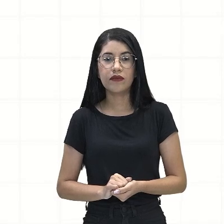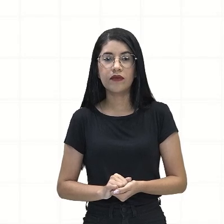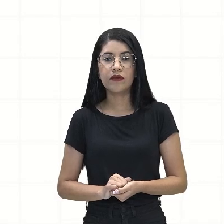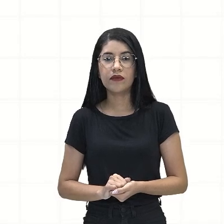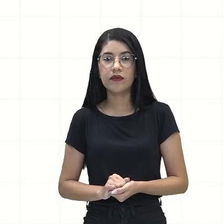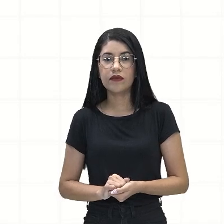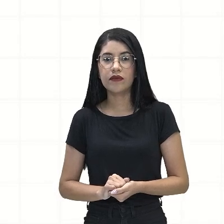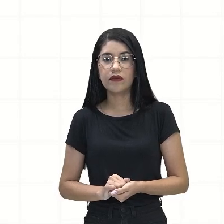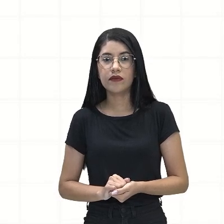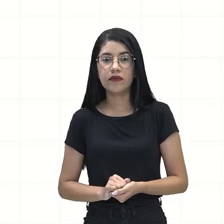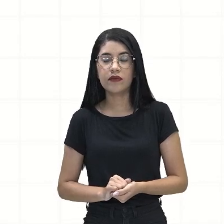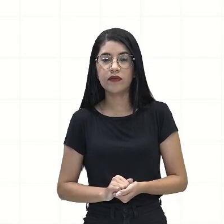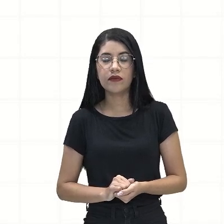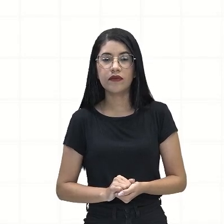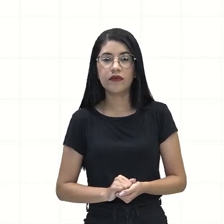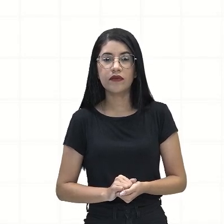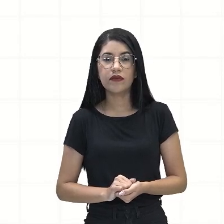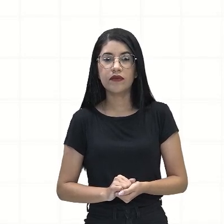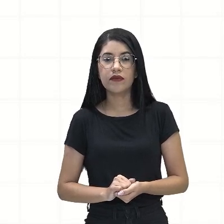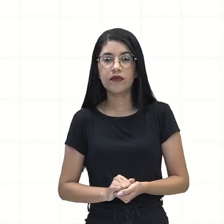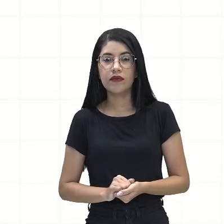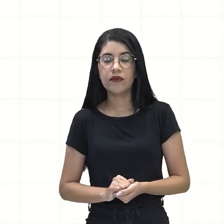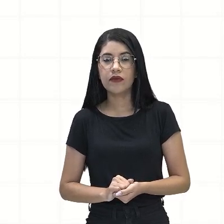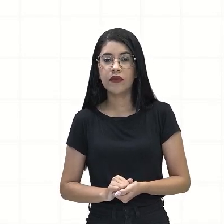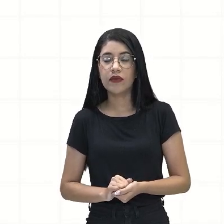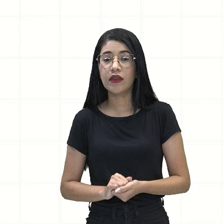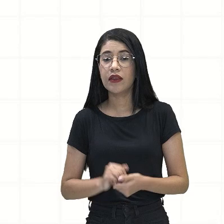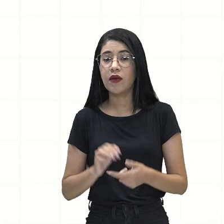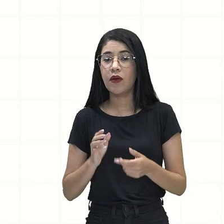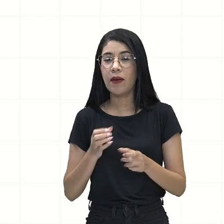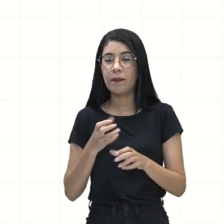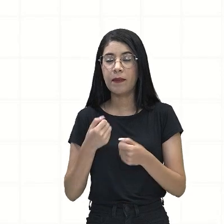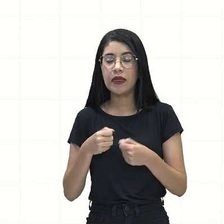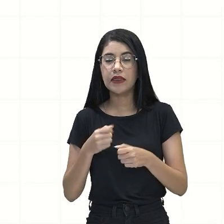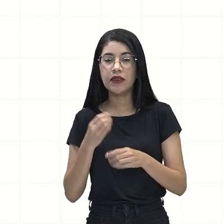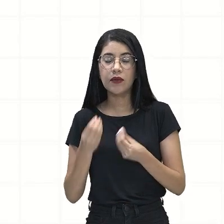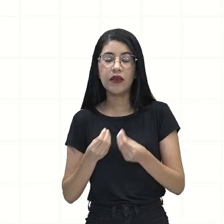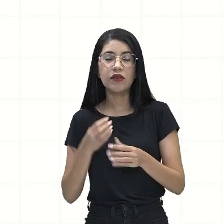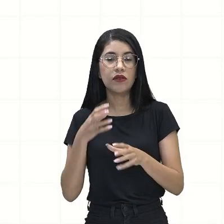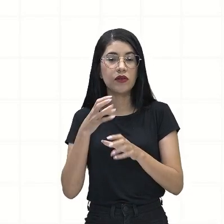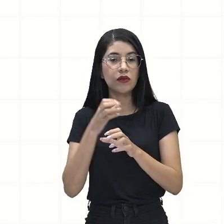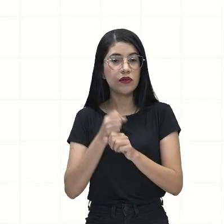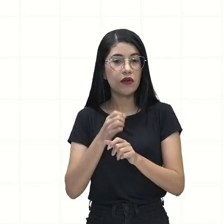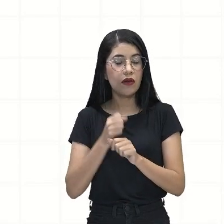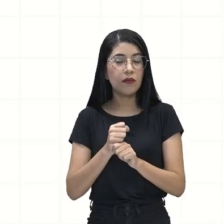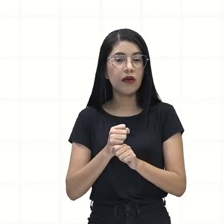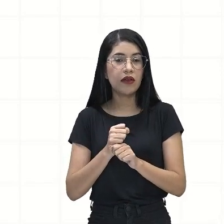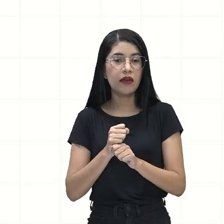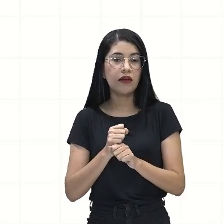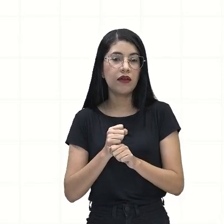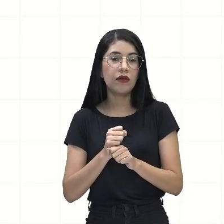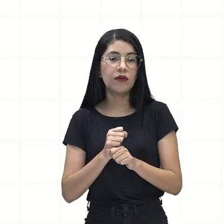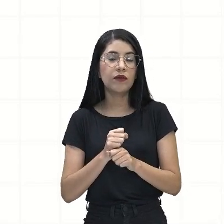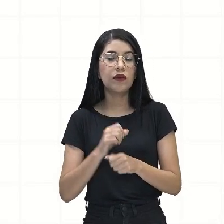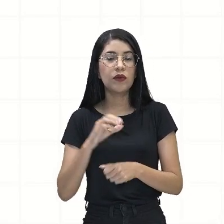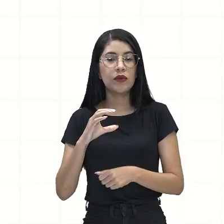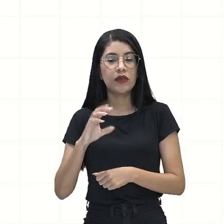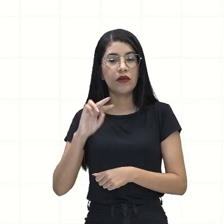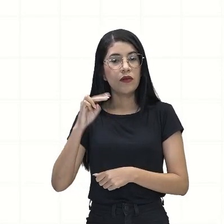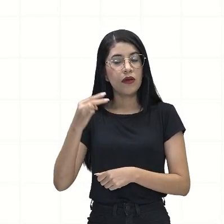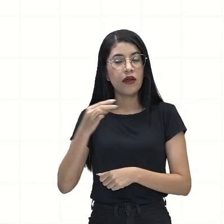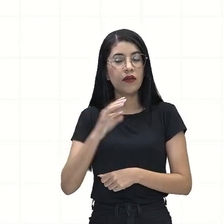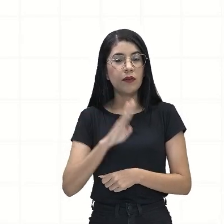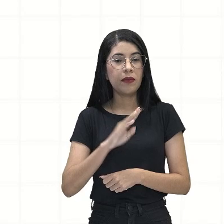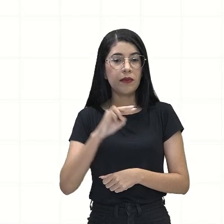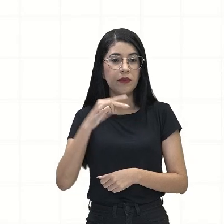quadrado. E aí, o teorema termina dizendo que eu somo também o cateto C e elevo ao